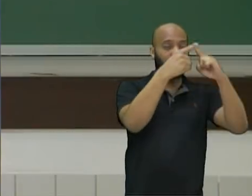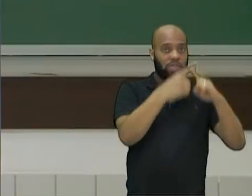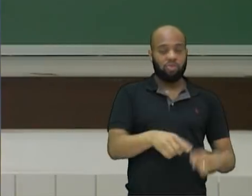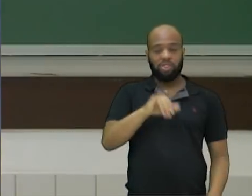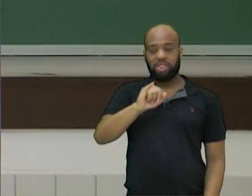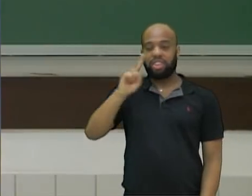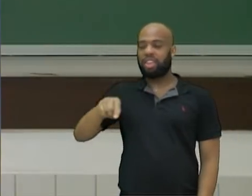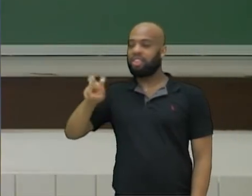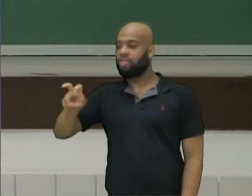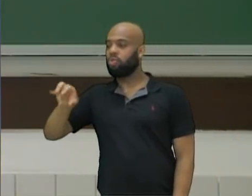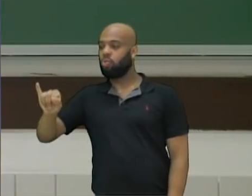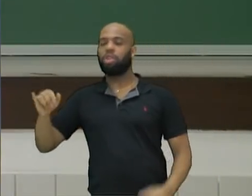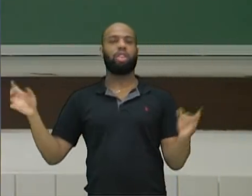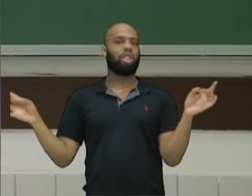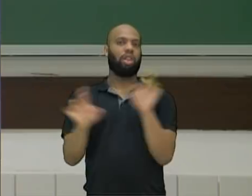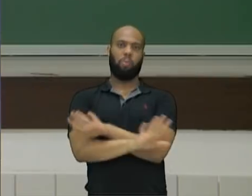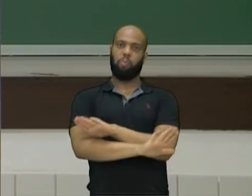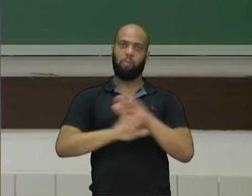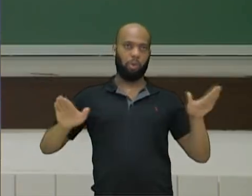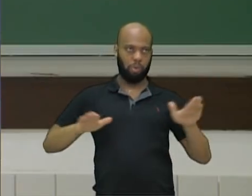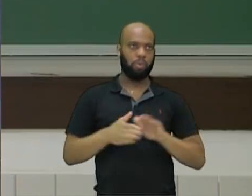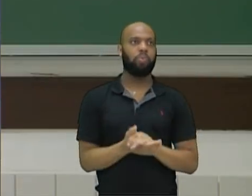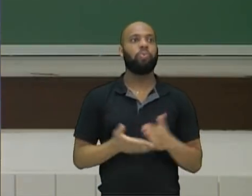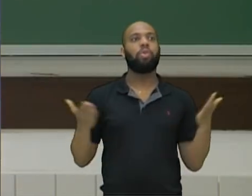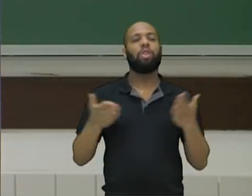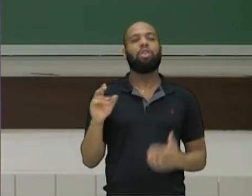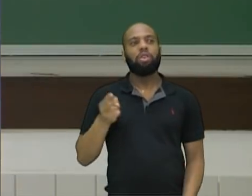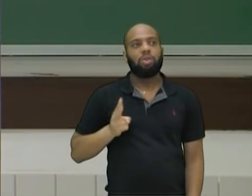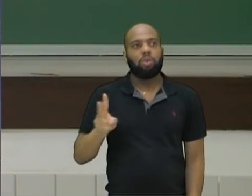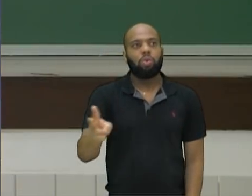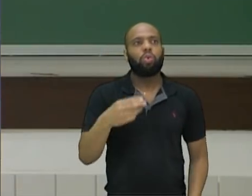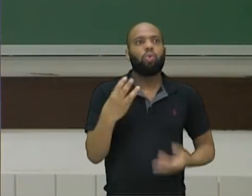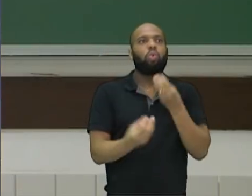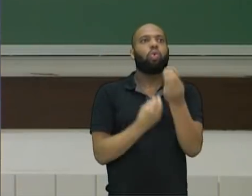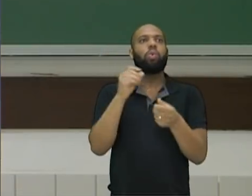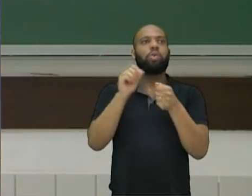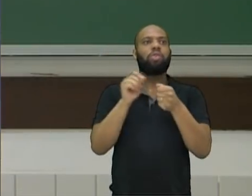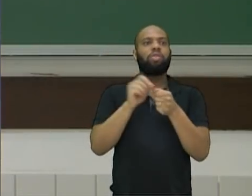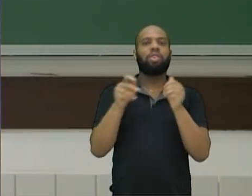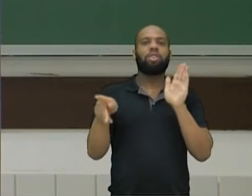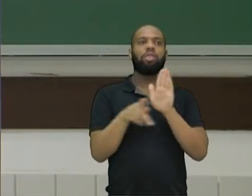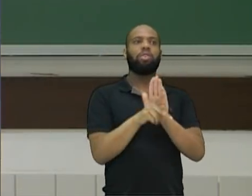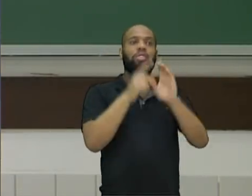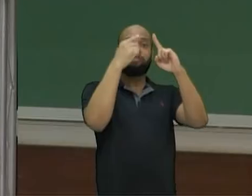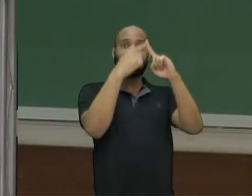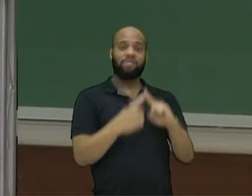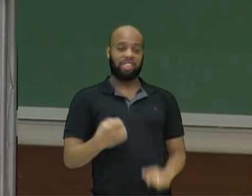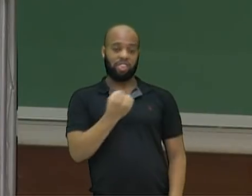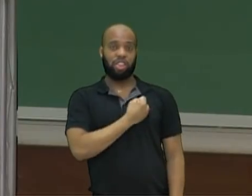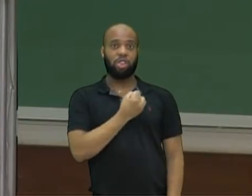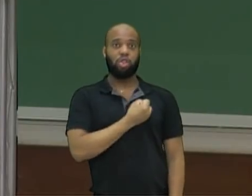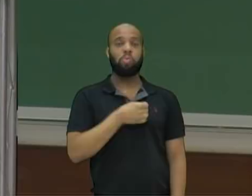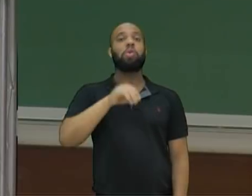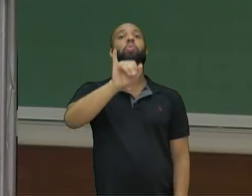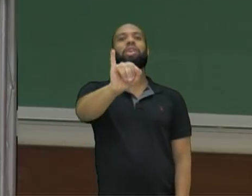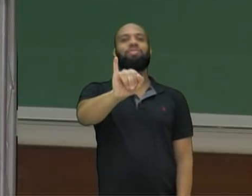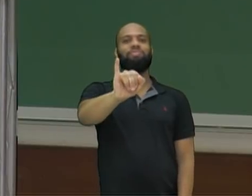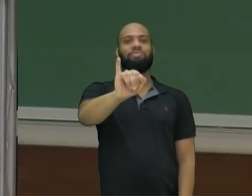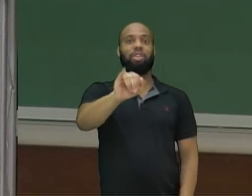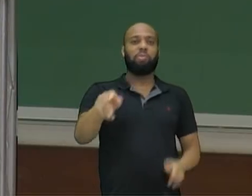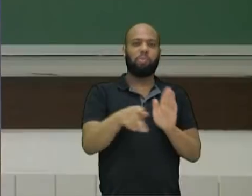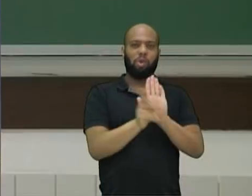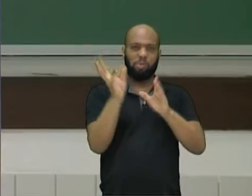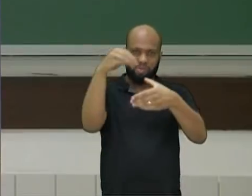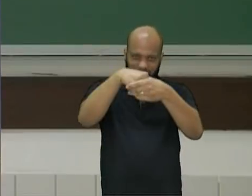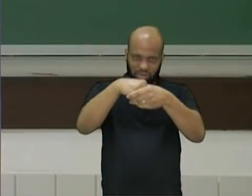tá? Ok? Então, continuando, como que a gente faz agora então para multiplicar os números complexos? Vejam que